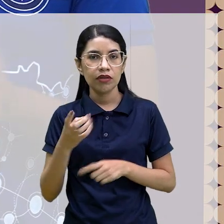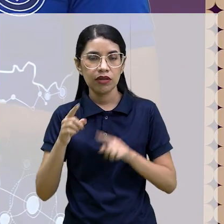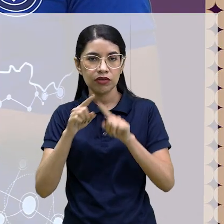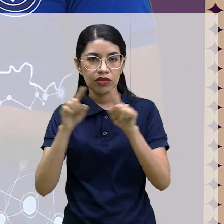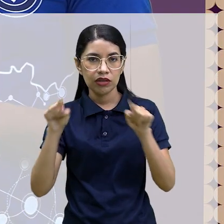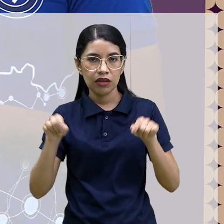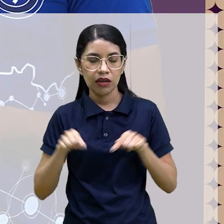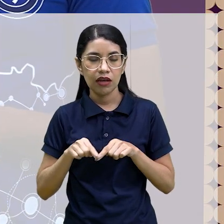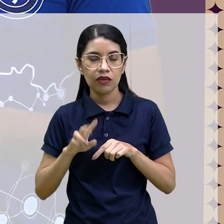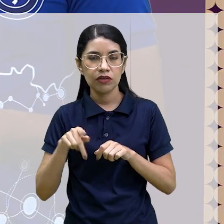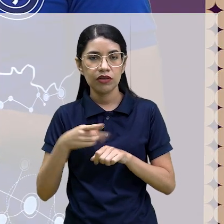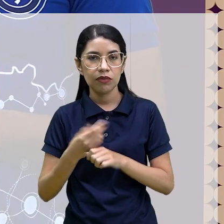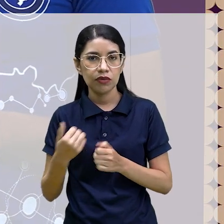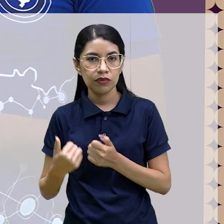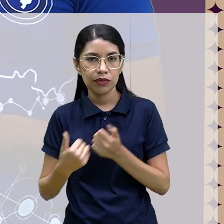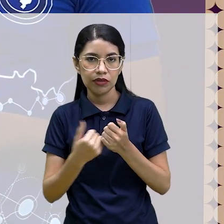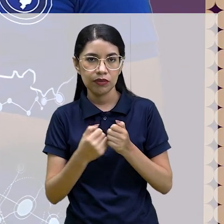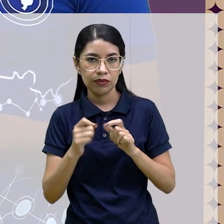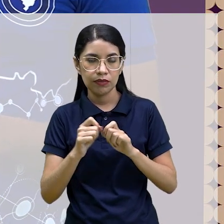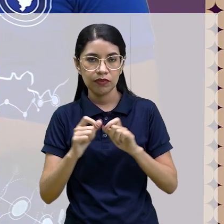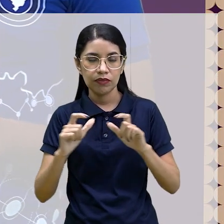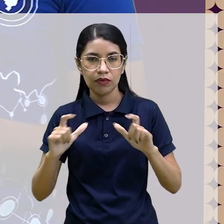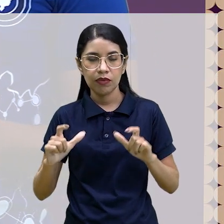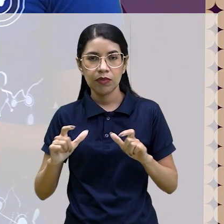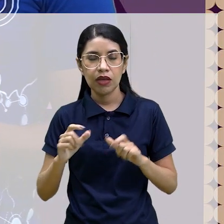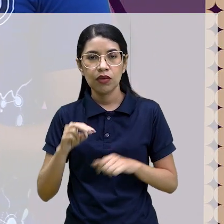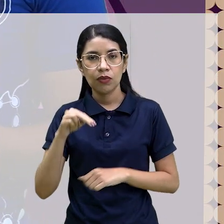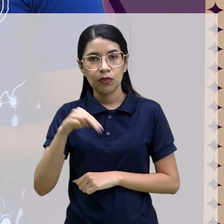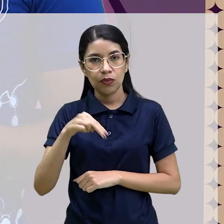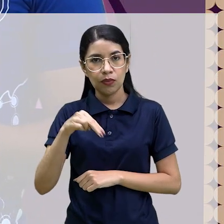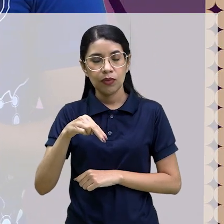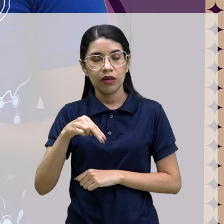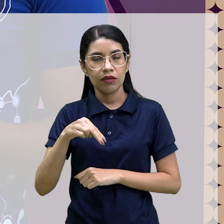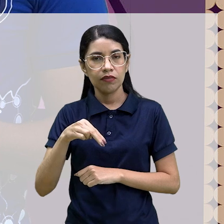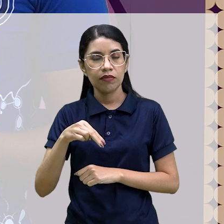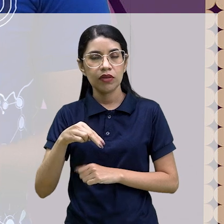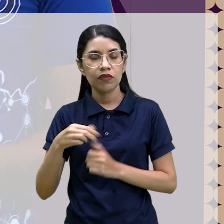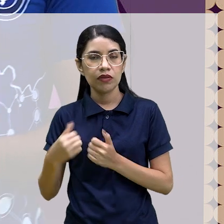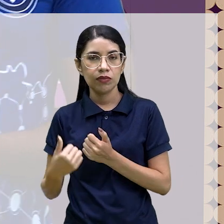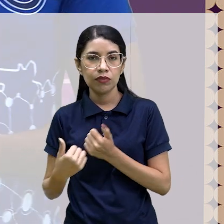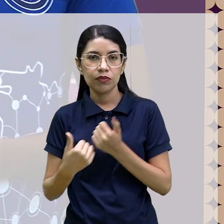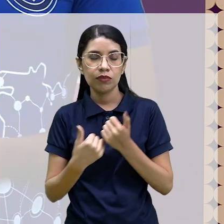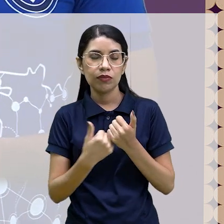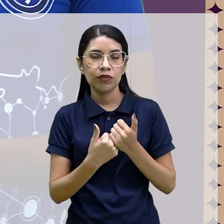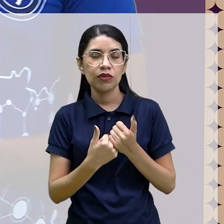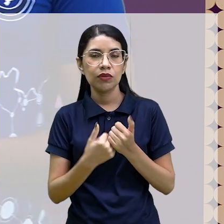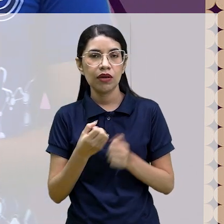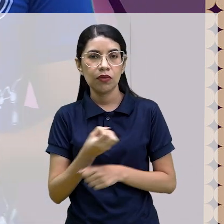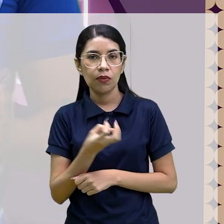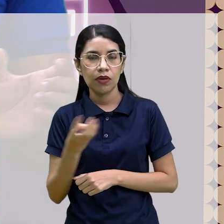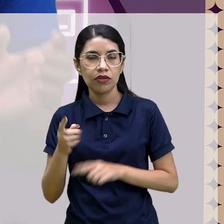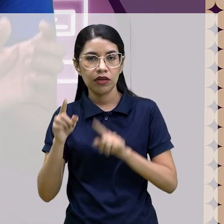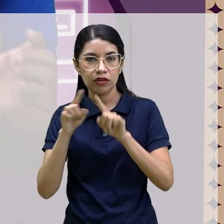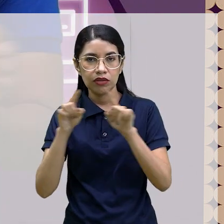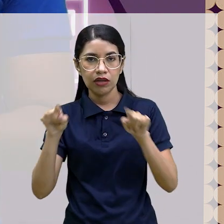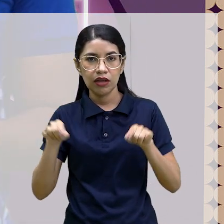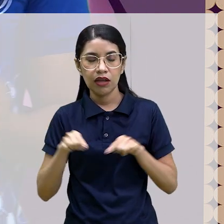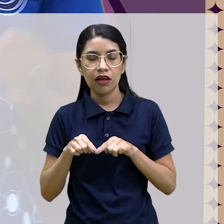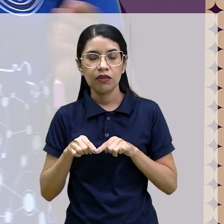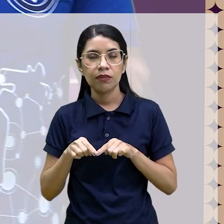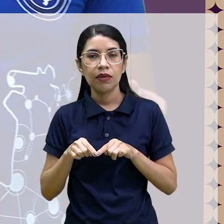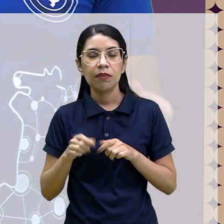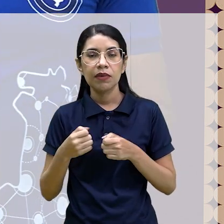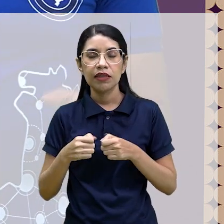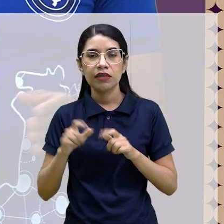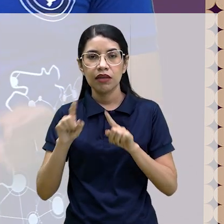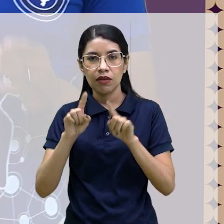depois substituir aqui, ó. Sempre no lugar desse nzinho aqui, ó, vou substituir e fazer a conta. Primeiro eu faço o que está no